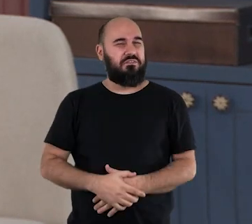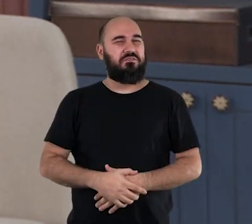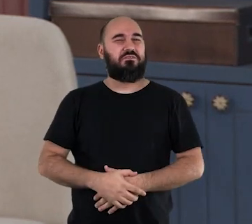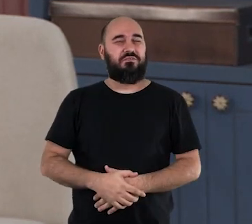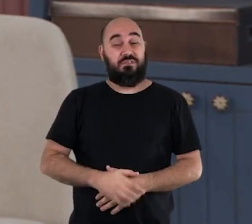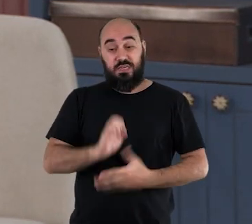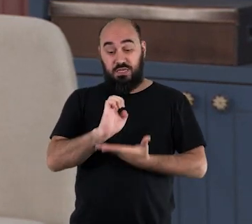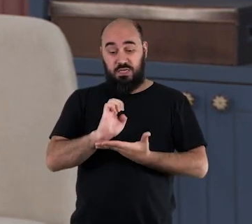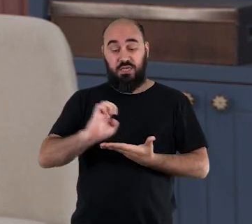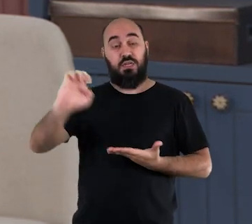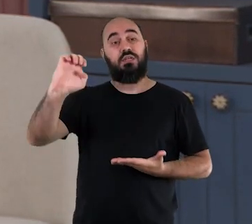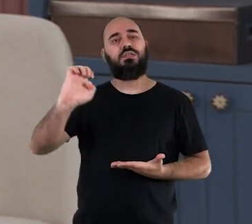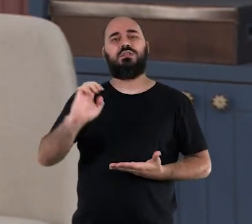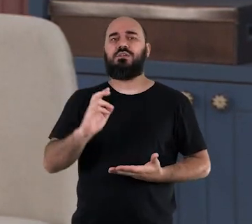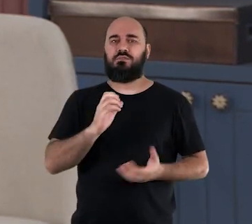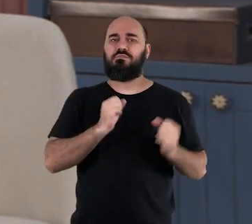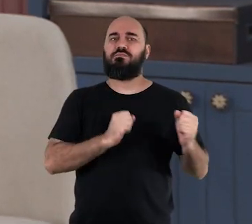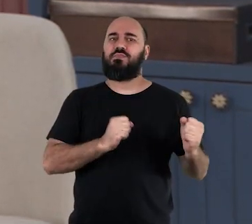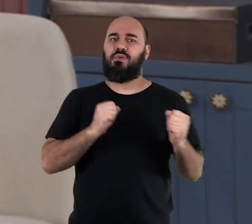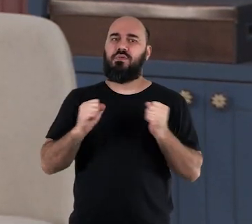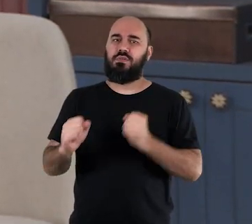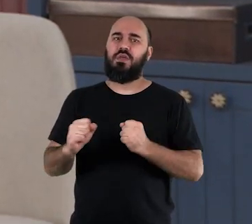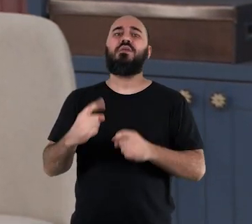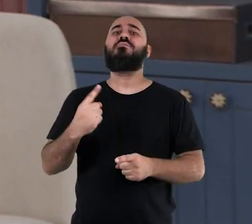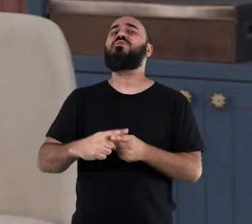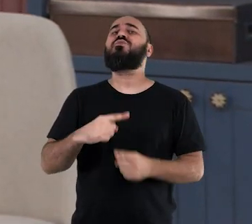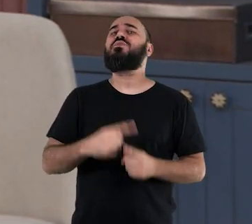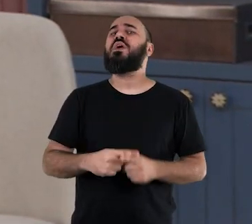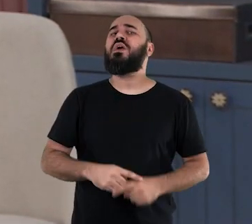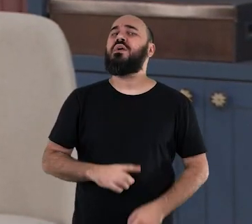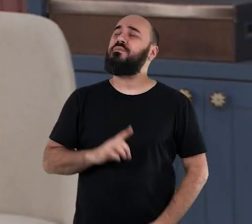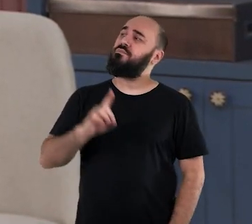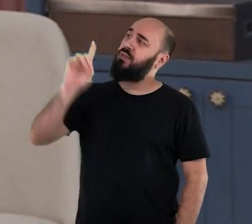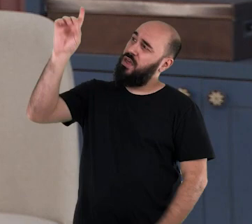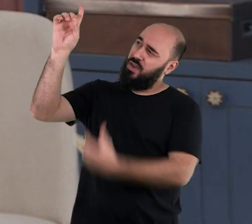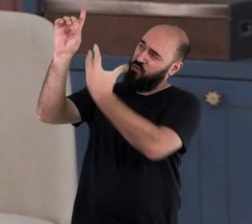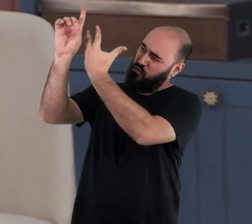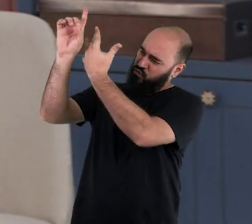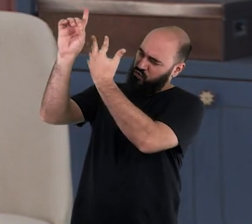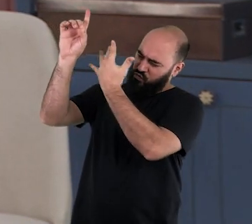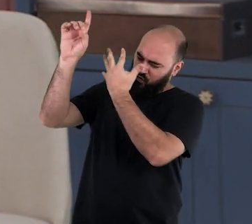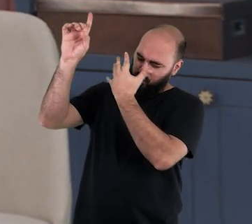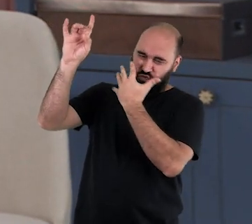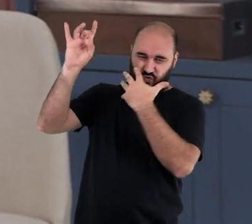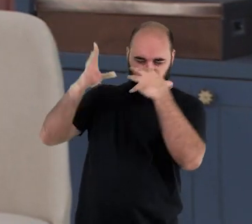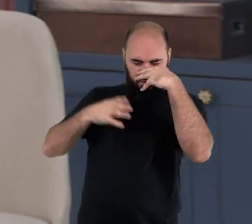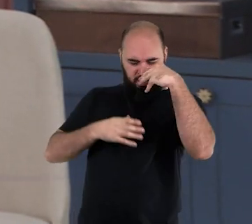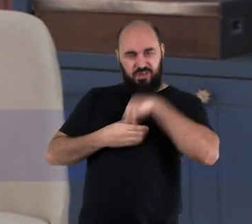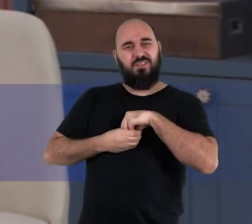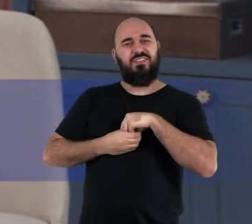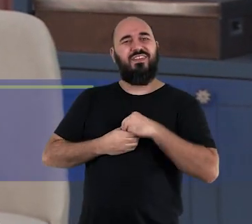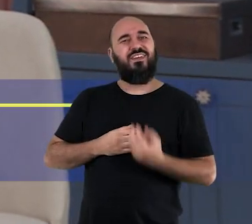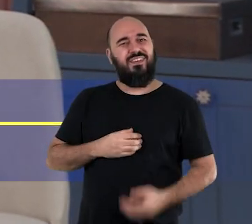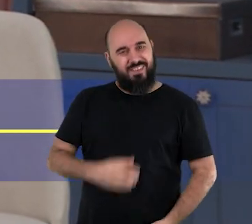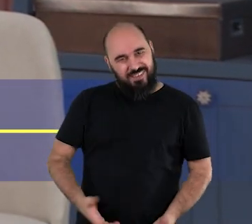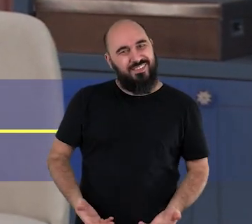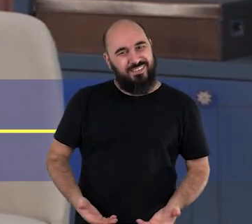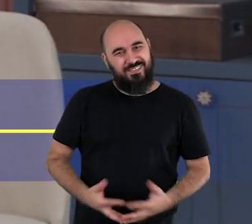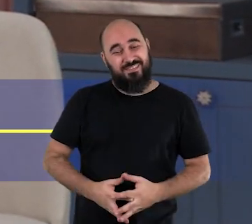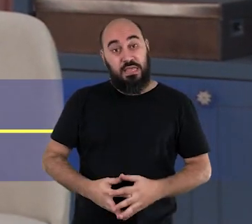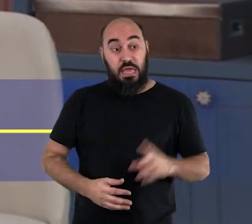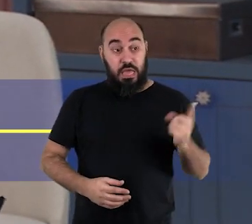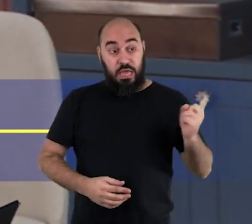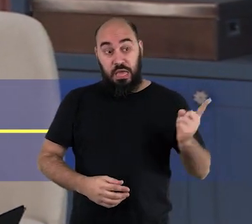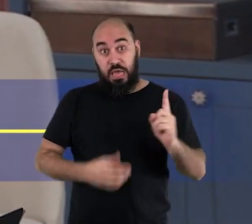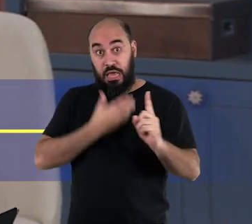do poder de Deus. Mas olha, quando Acabe volta ao palácio e dá a